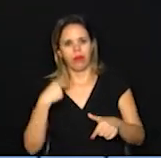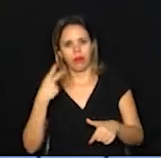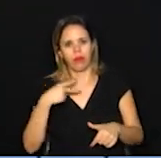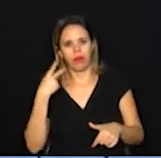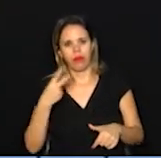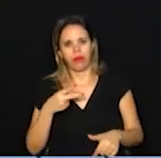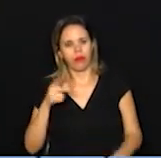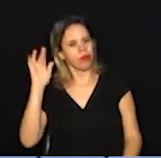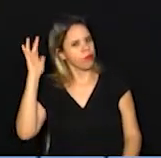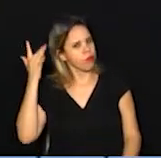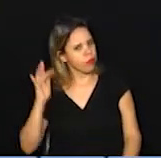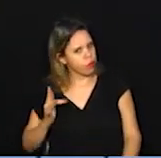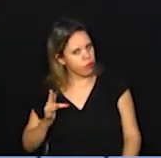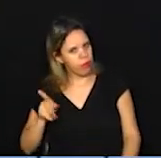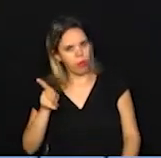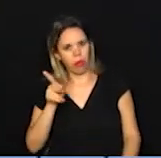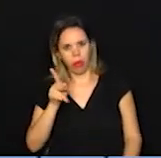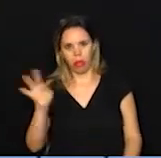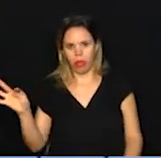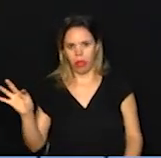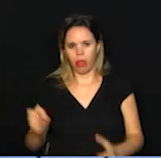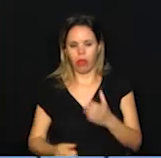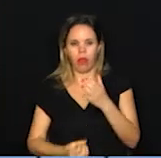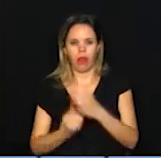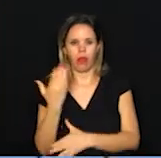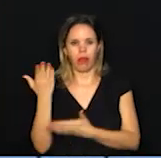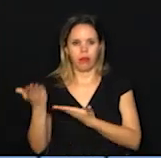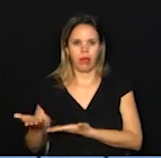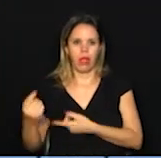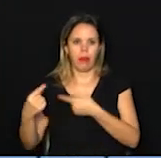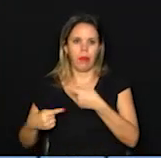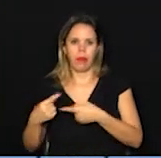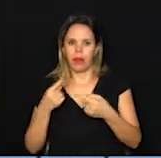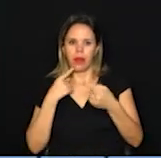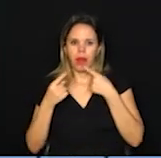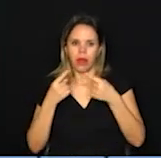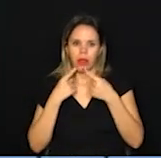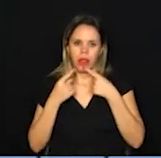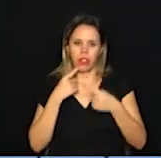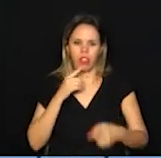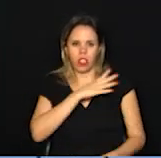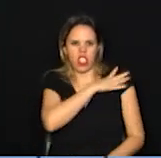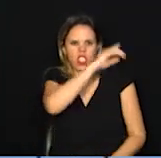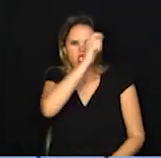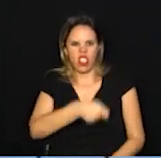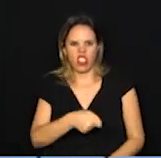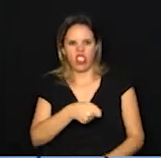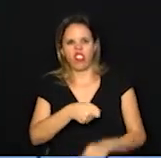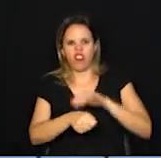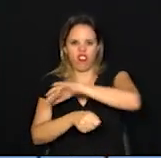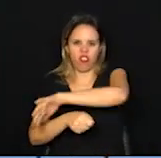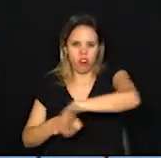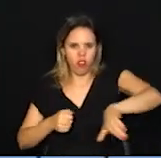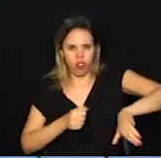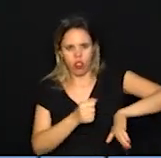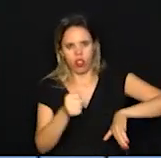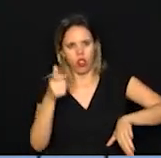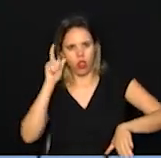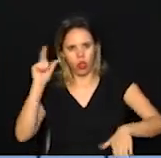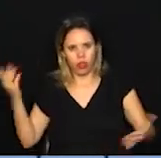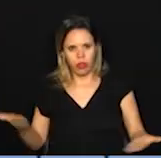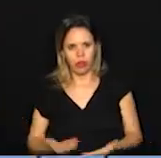vereadora Guida Calisto, do PT, aconteceu aqui o debate chamado Ditadura e Golpe, ontem e